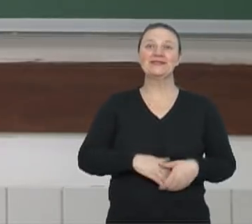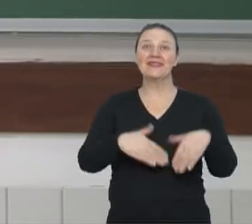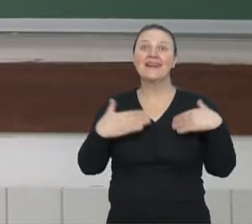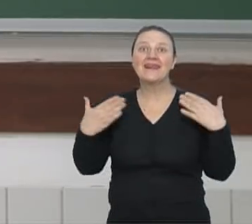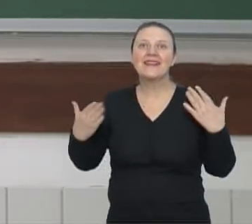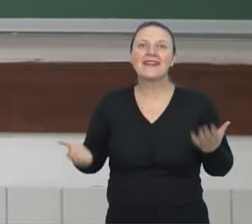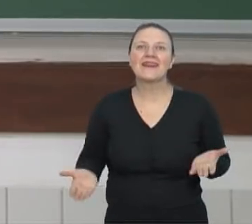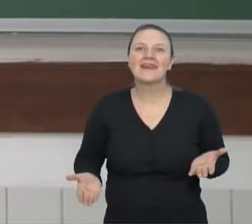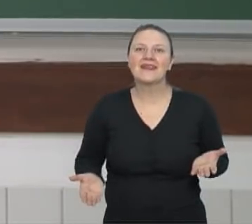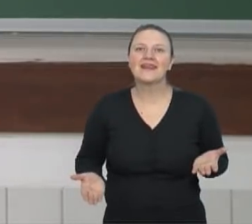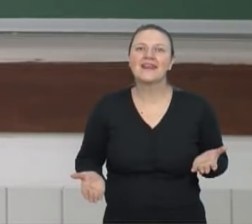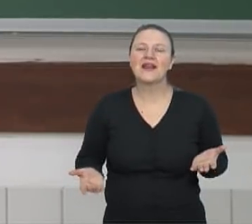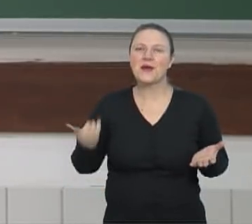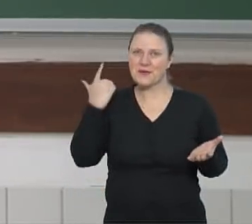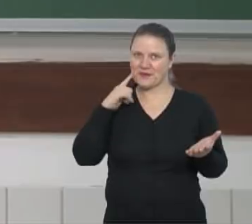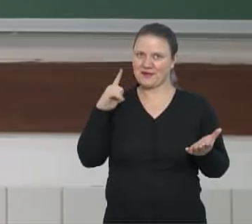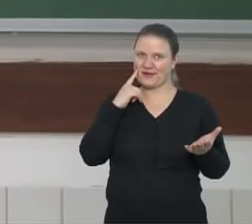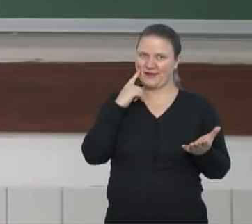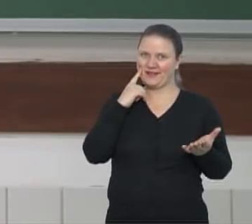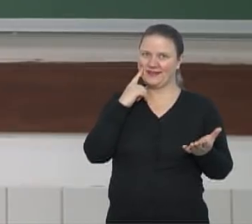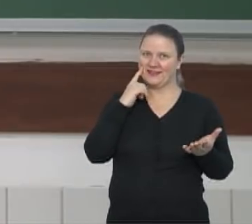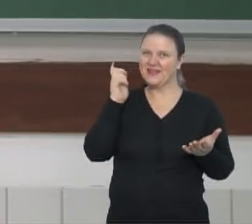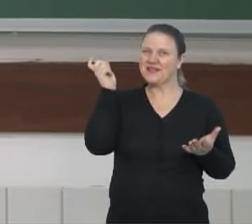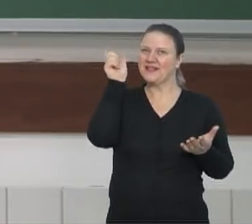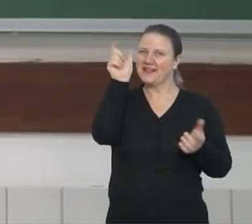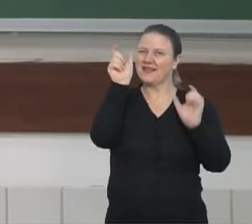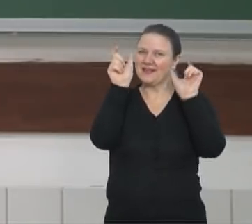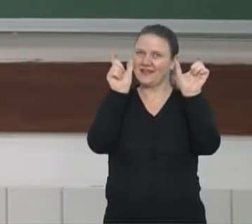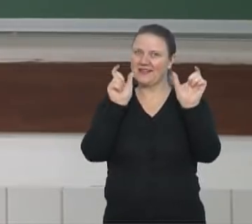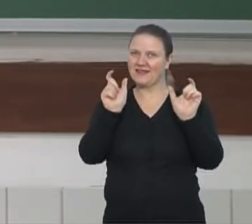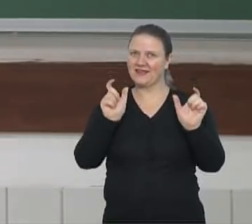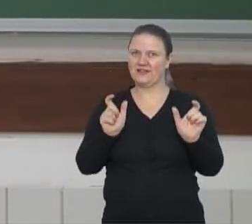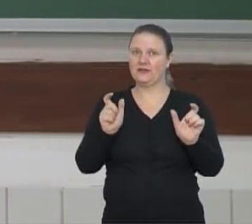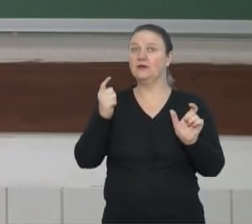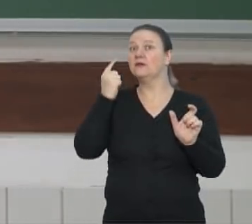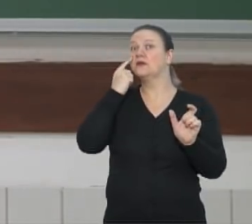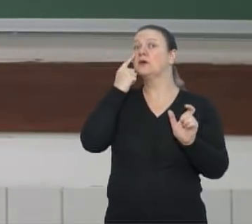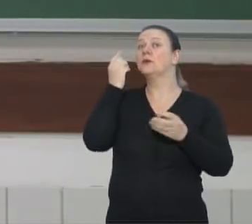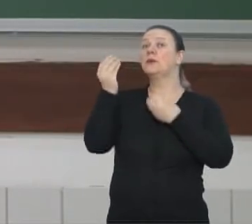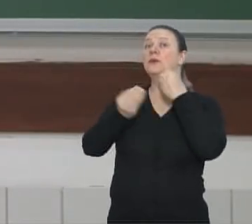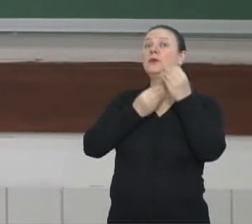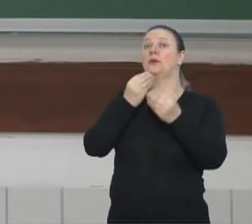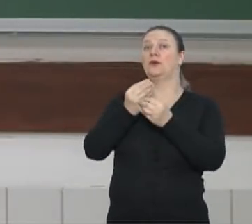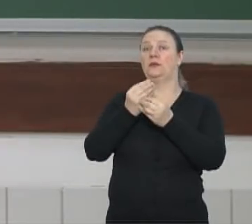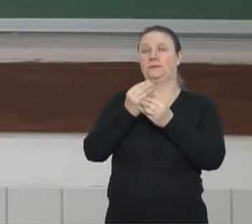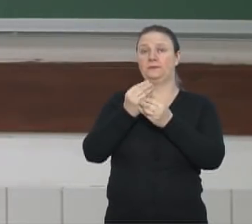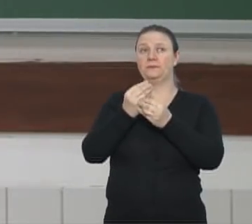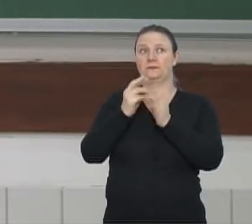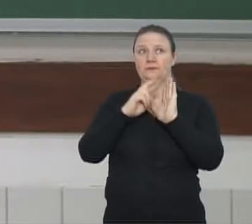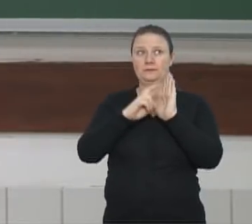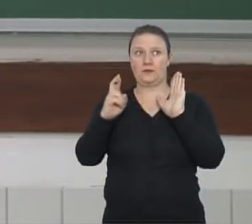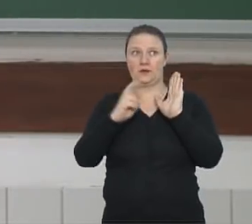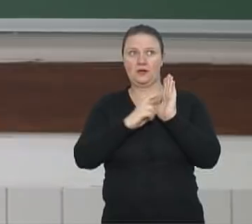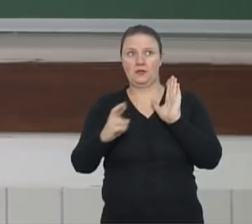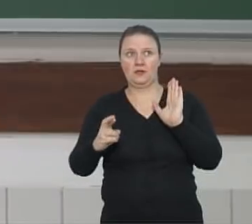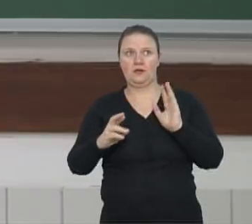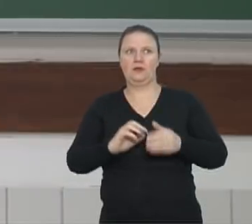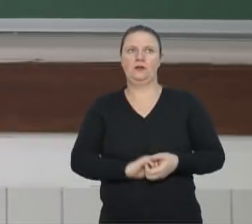Daí, pessoal, deram conta ali direitinho? Vamos ver então como é que ficou ali? Olhem,